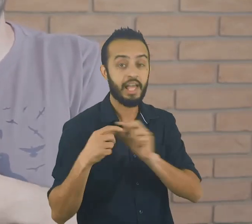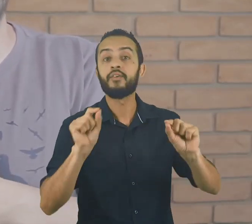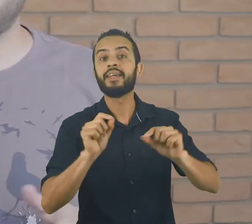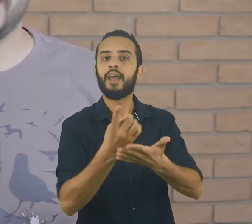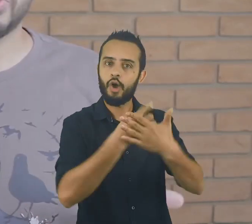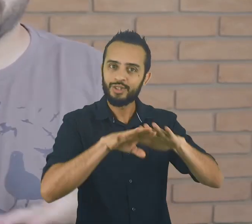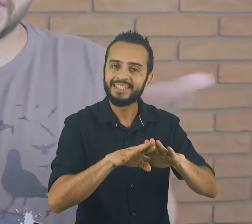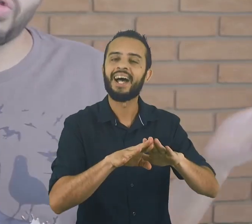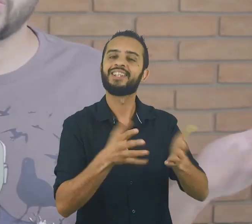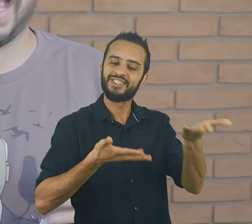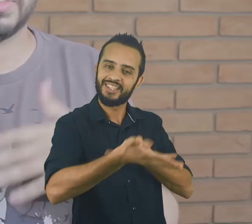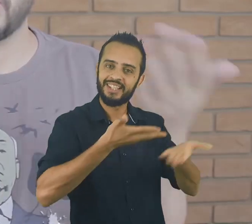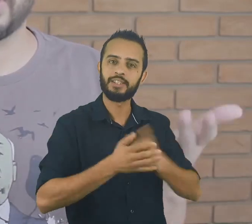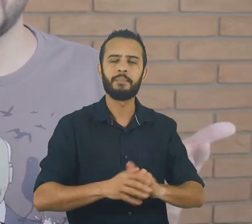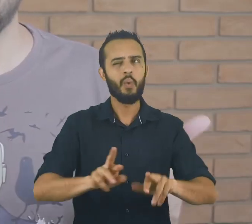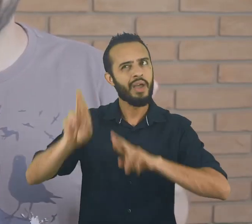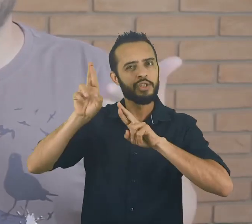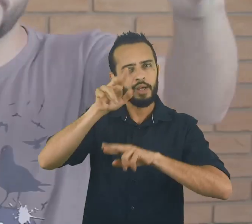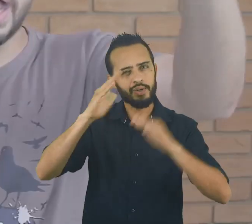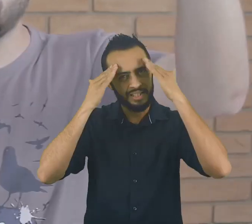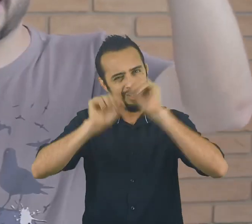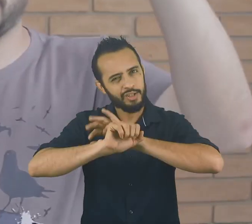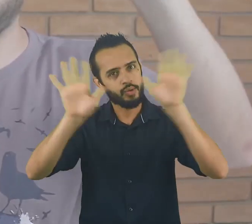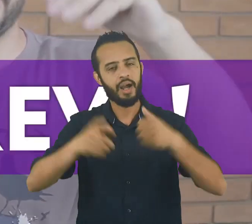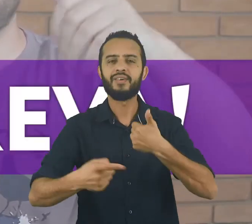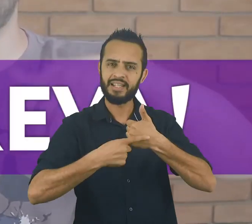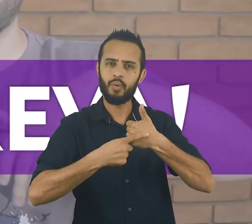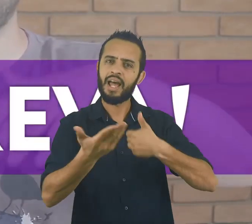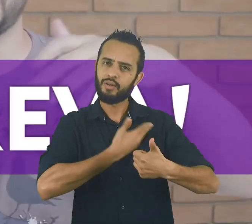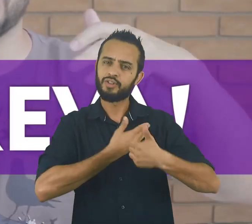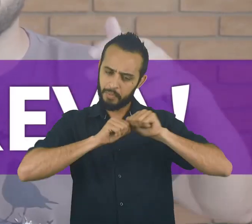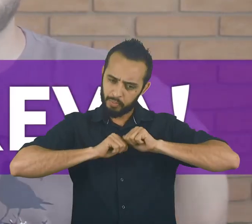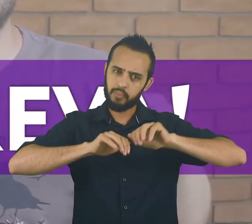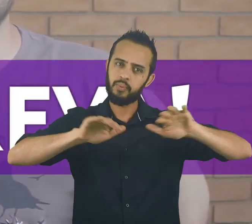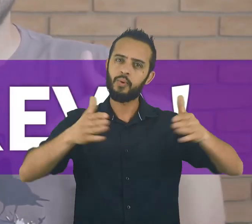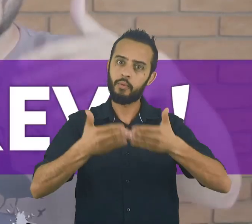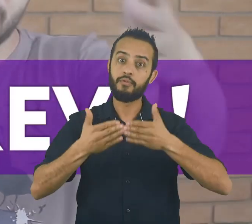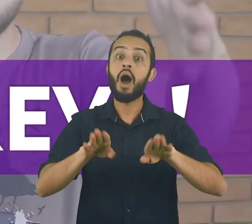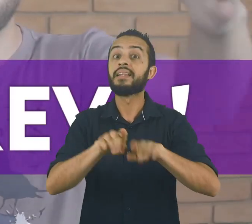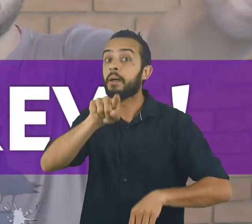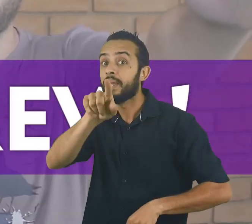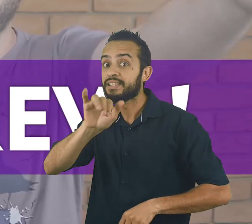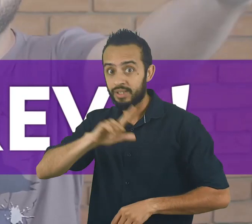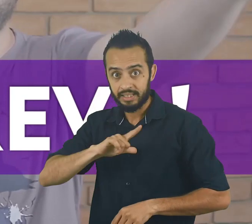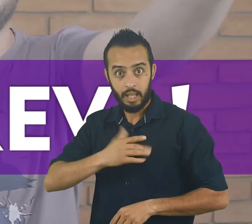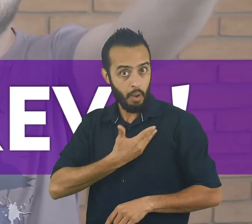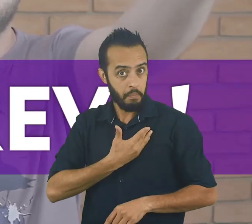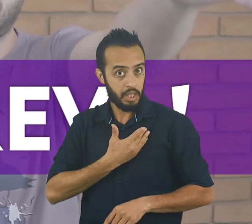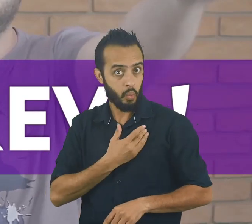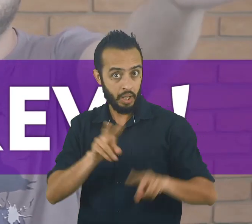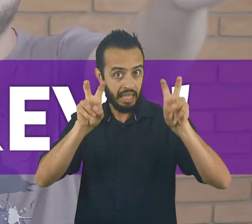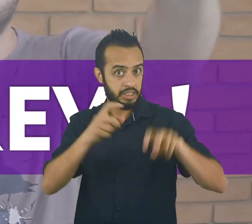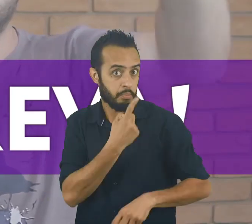de interação. Então beleza, eu espero que vocês tenham gostado, que vocês tenham entendido e dá um like aí, tipo, compartilha com seus amigos. Aliás, se você tem alguém aí que